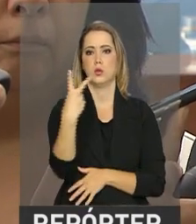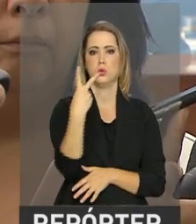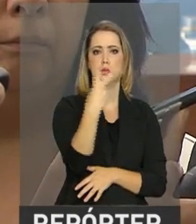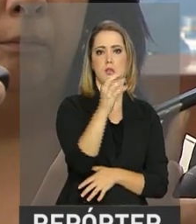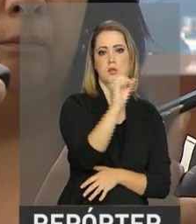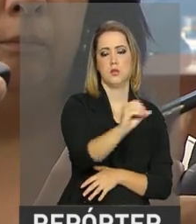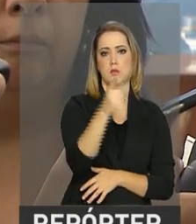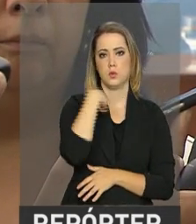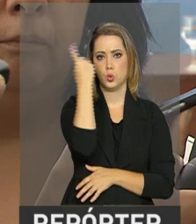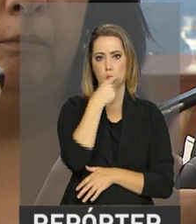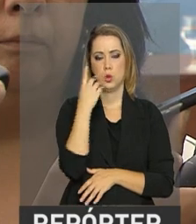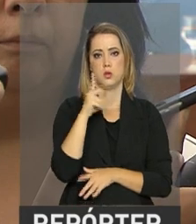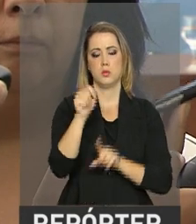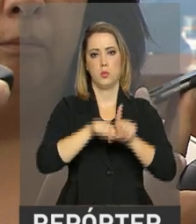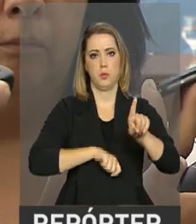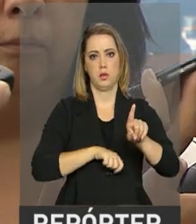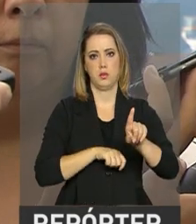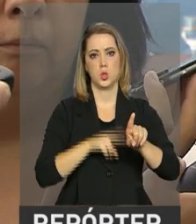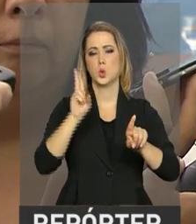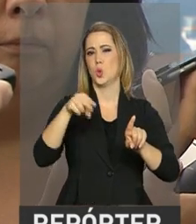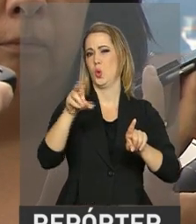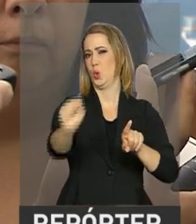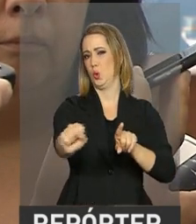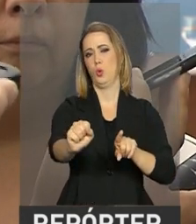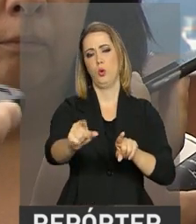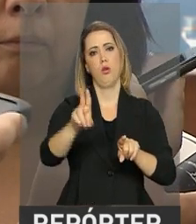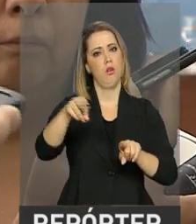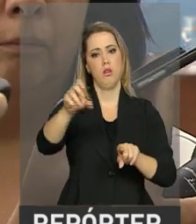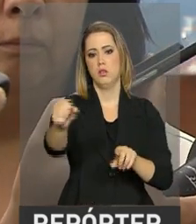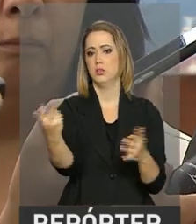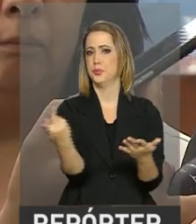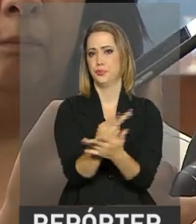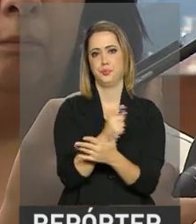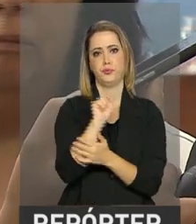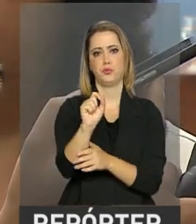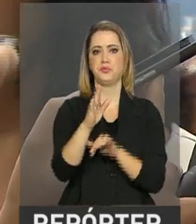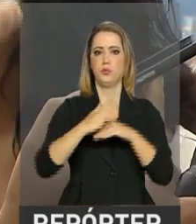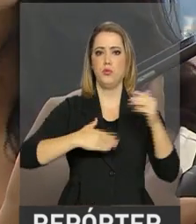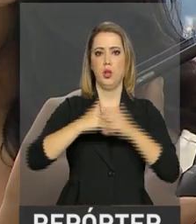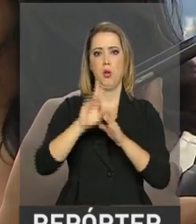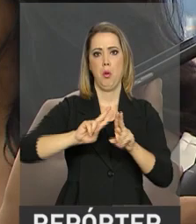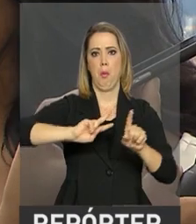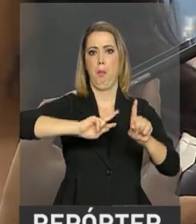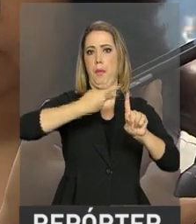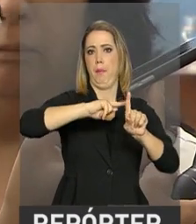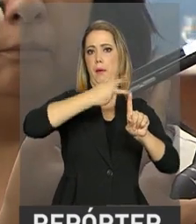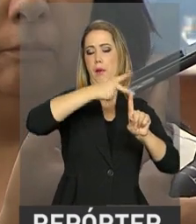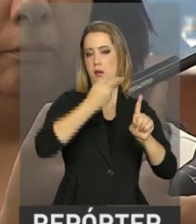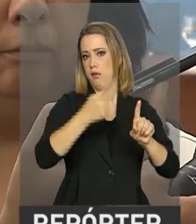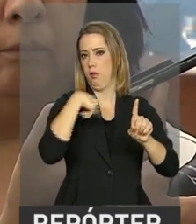horas mensais nunca esteve não está e nunca estará qualquer proposta